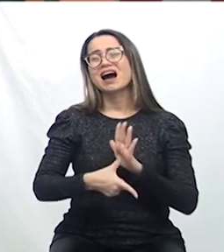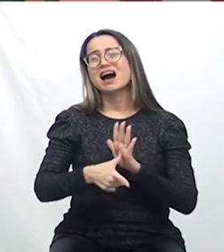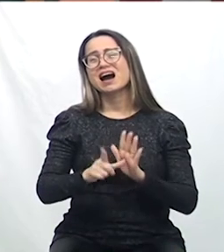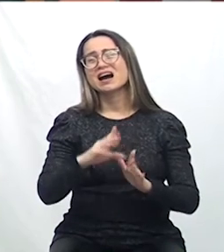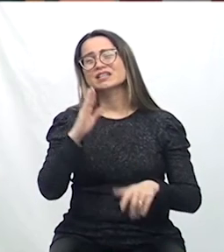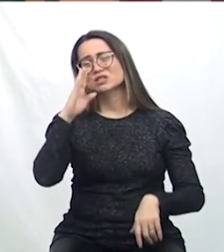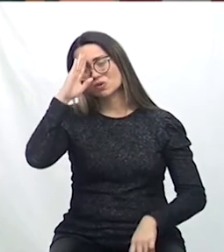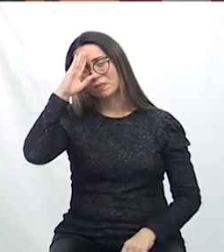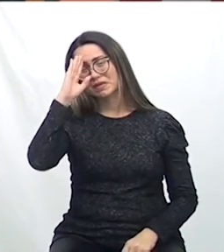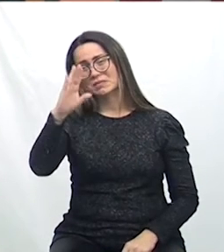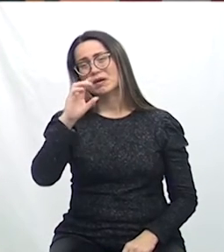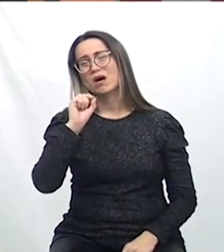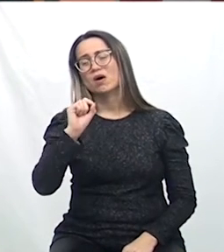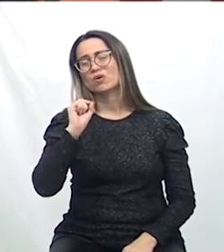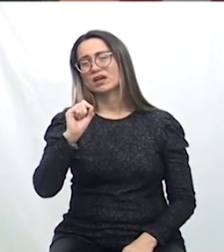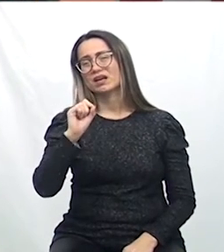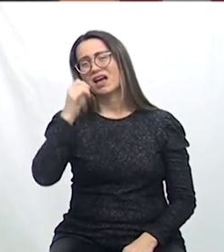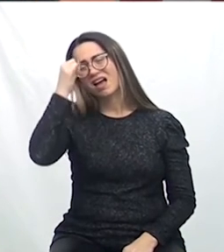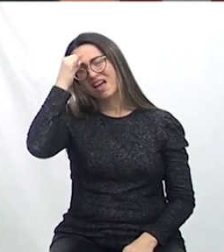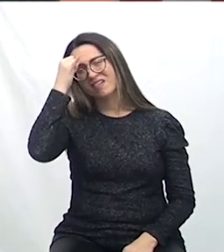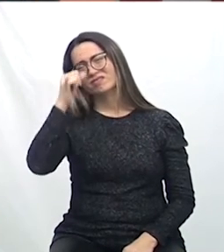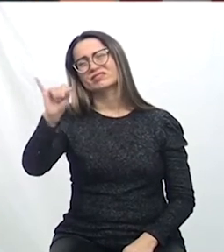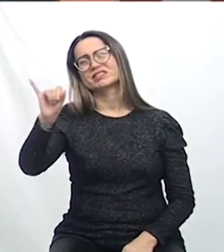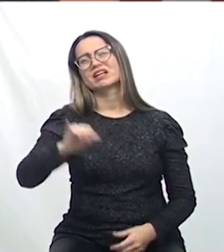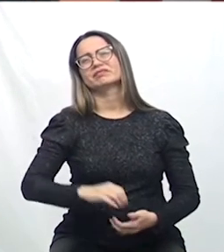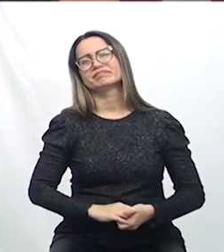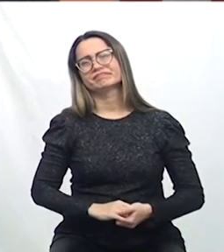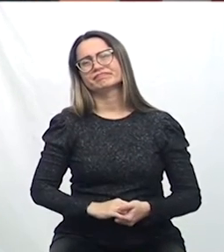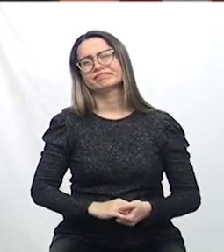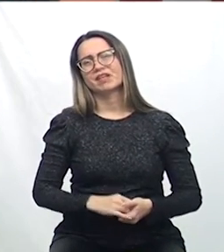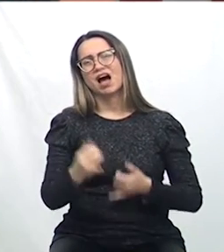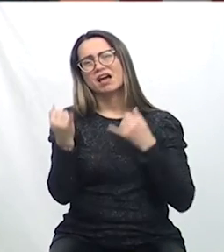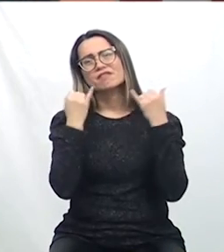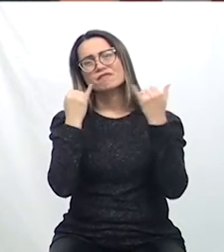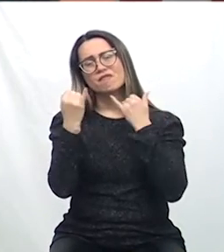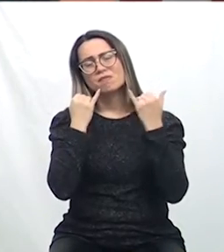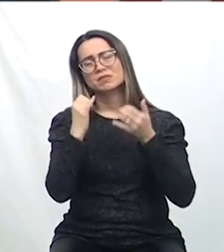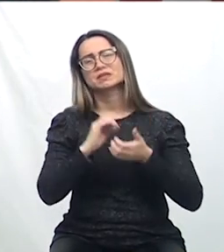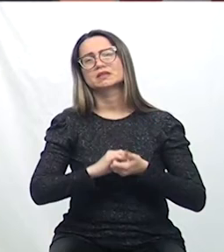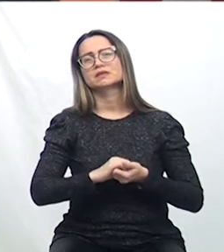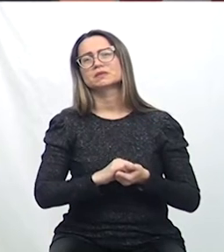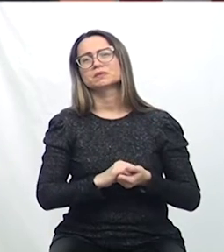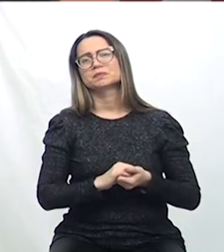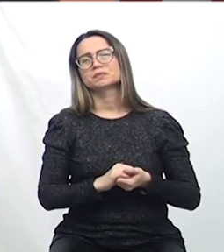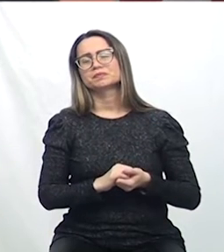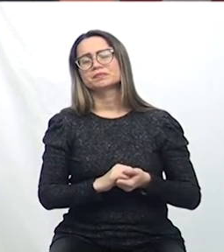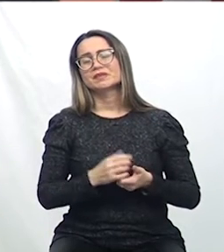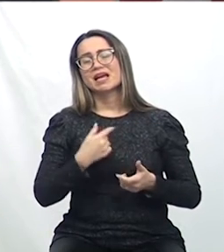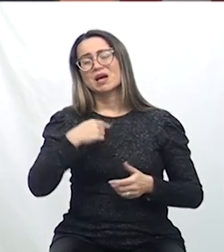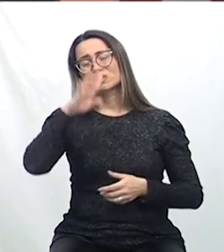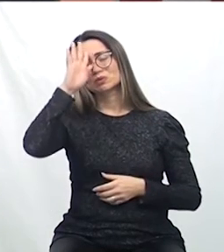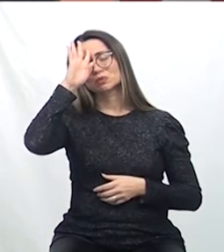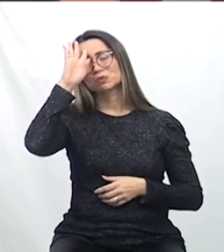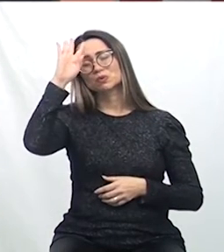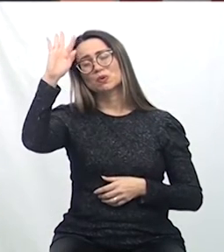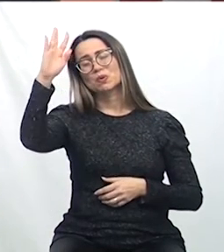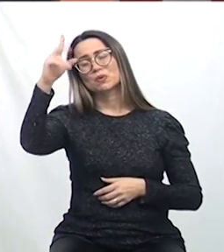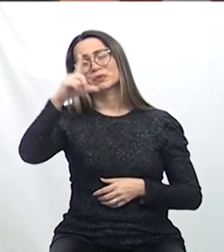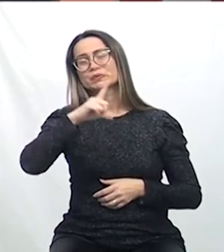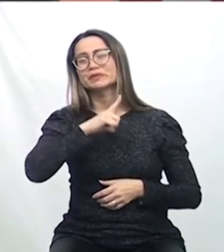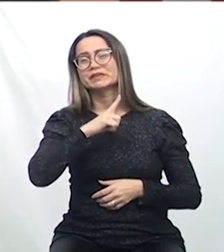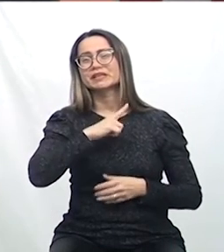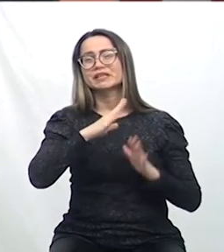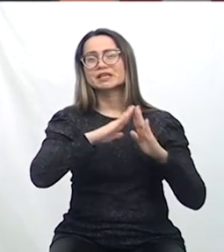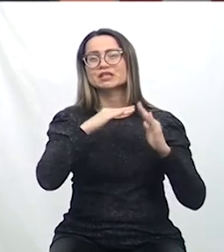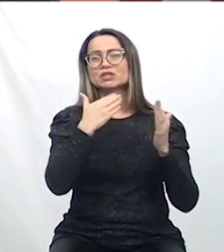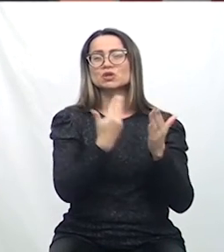muito em prevenção. Então, sonho muito com isso, vereador Toninho, que nós tenhamos mais escolas com tempo